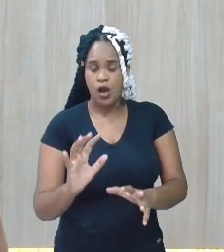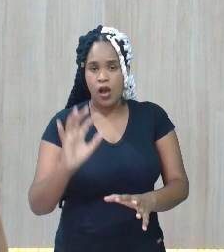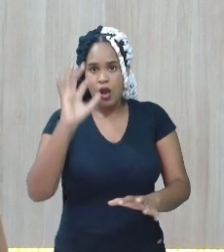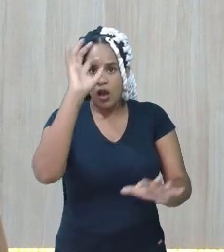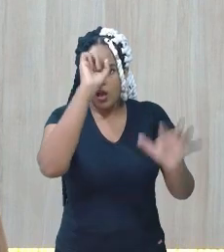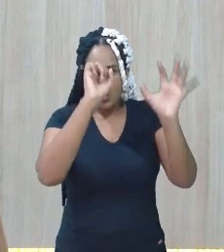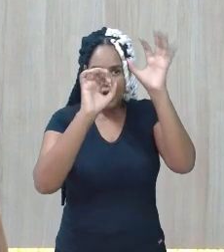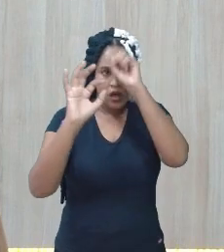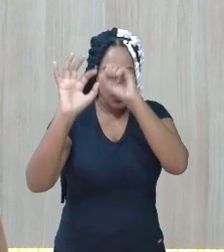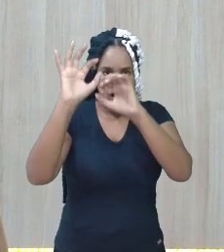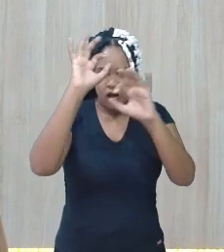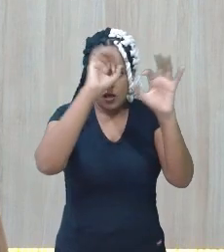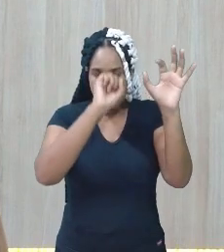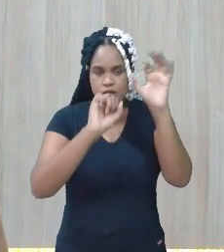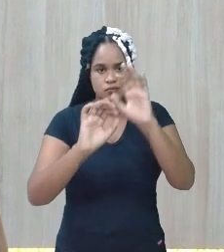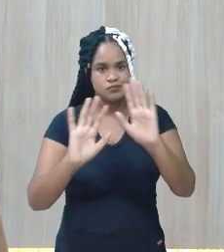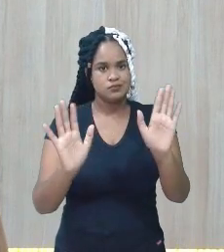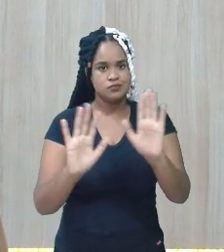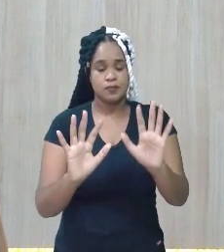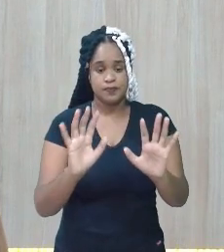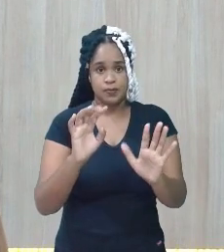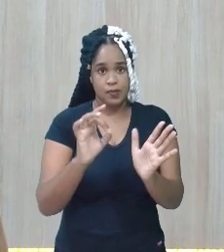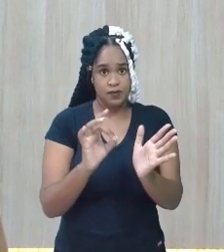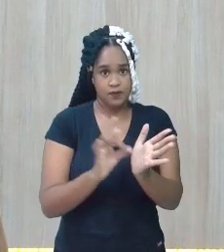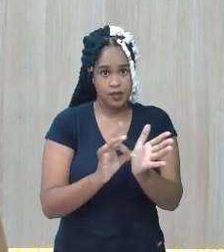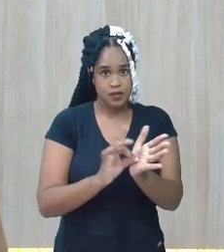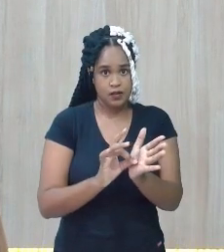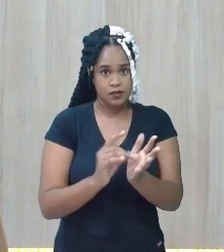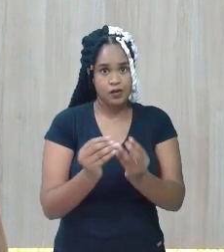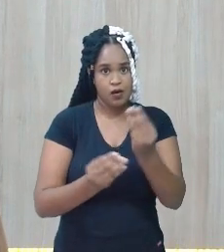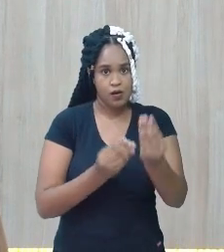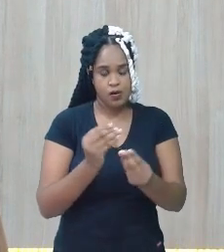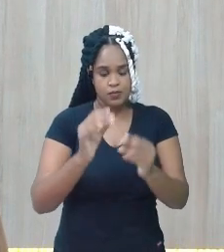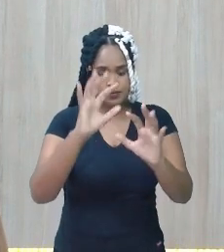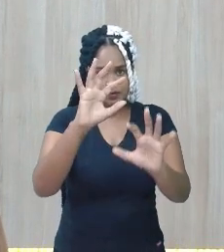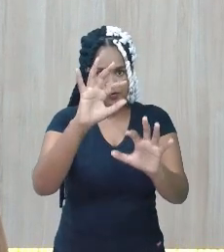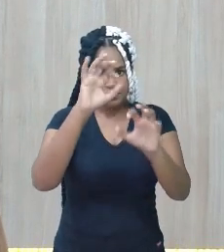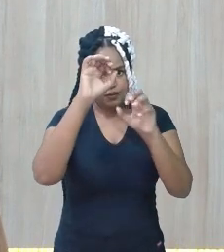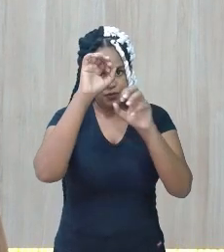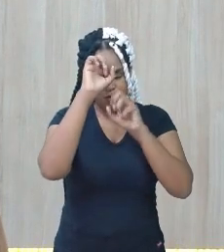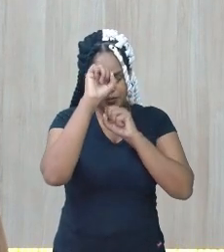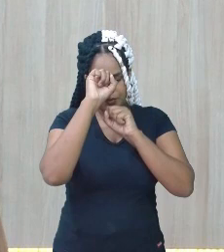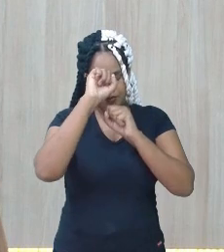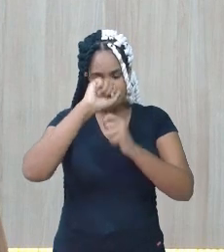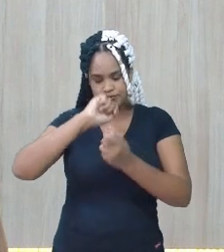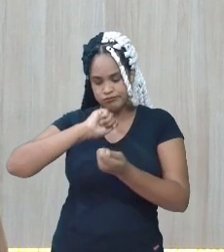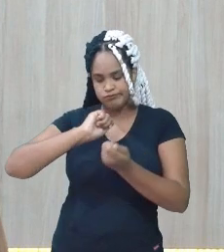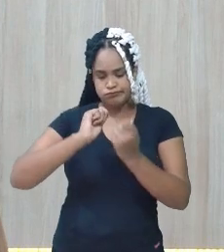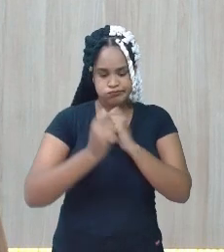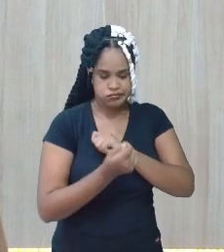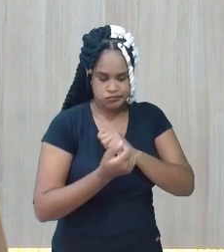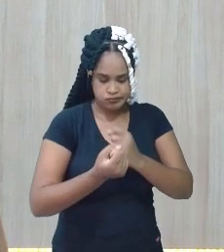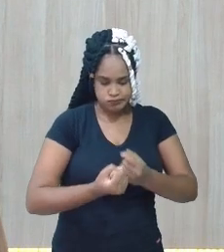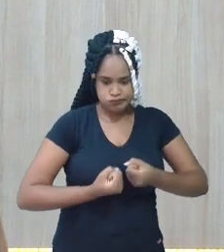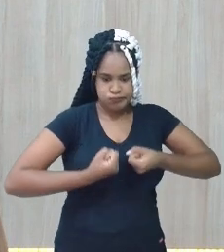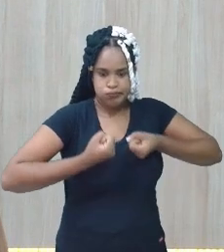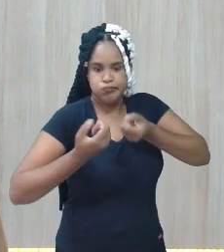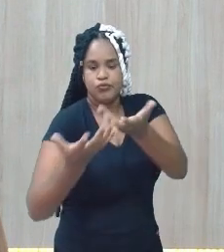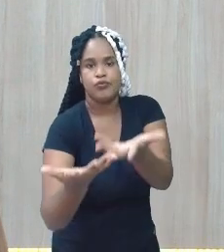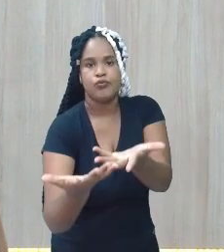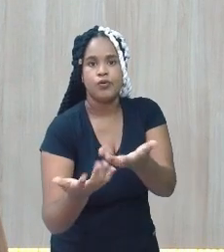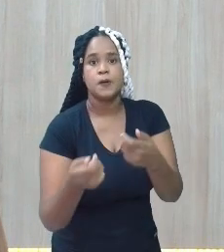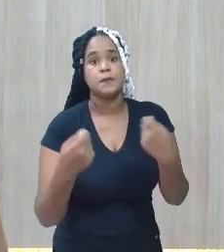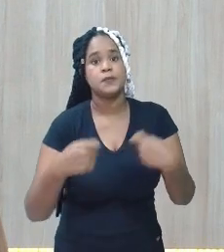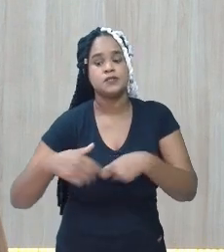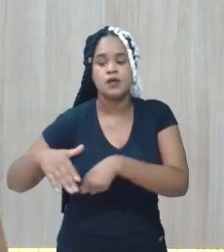que receber e ele tem que fazer, ele tem que produzir, ele tem que ser autônomo, ele tem